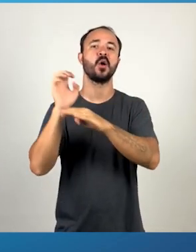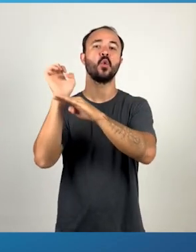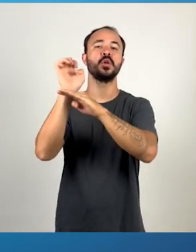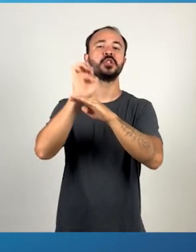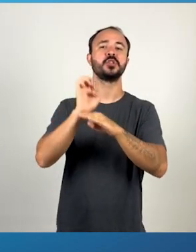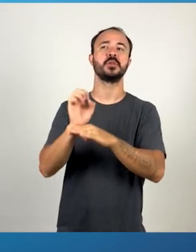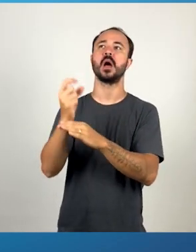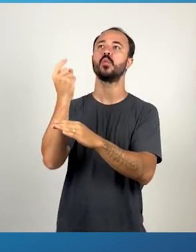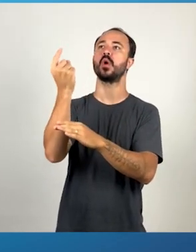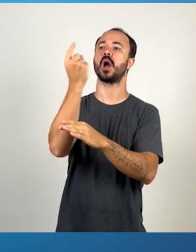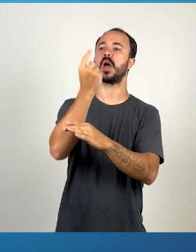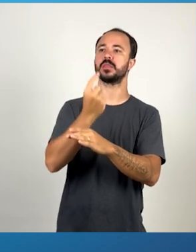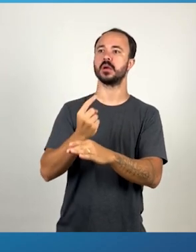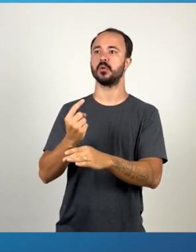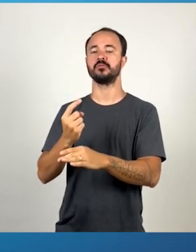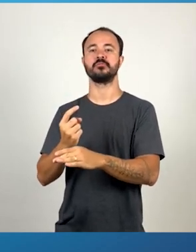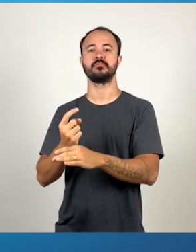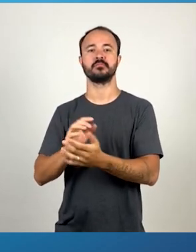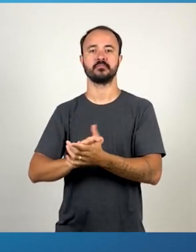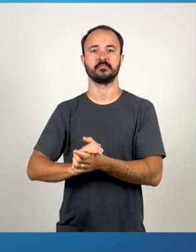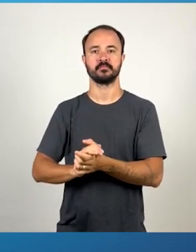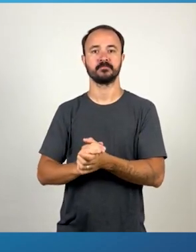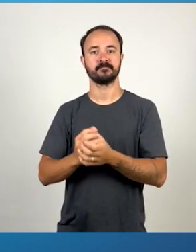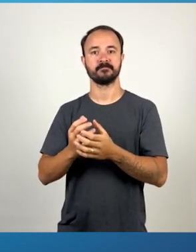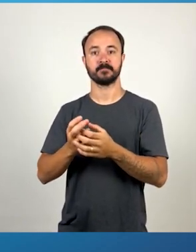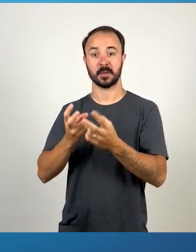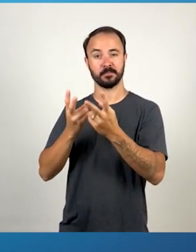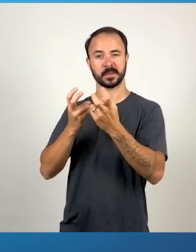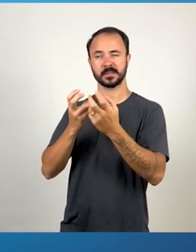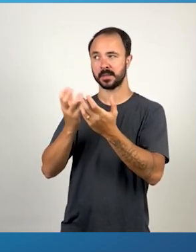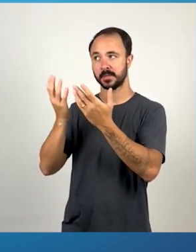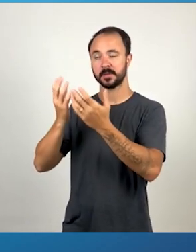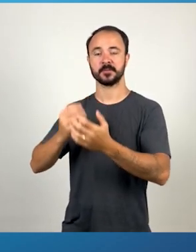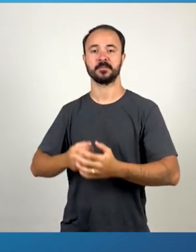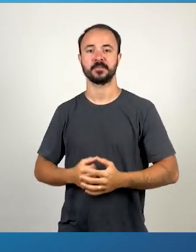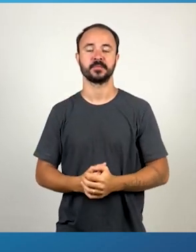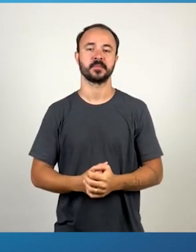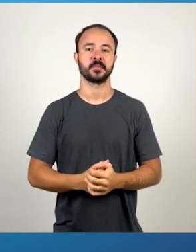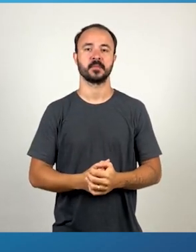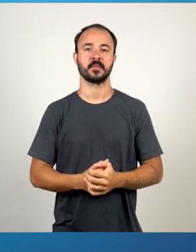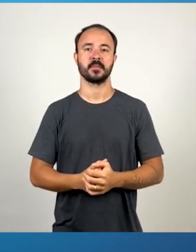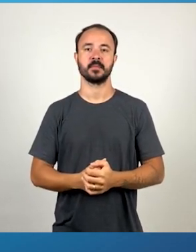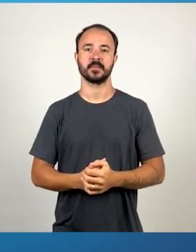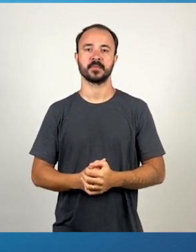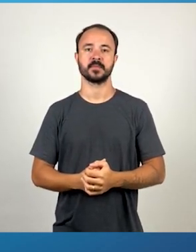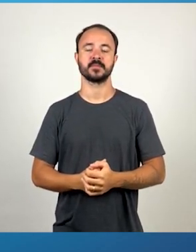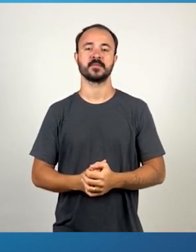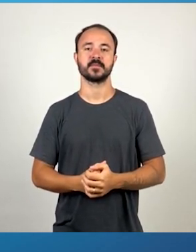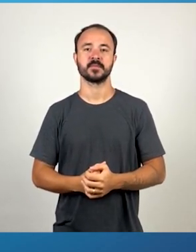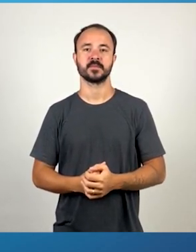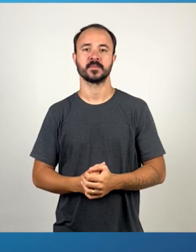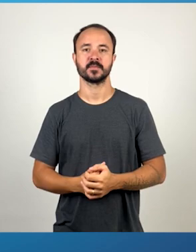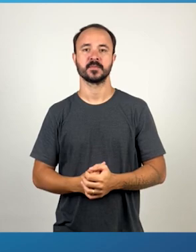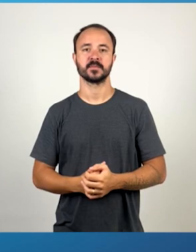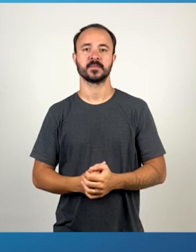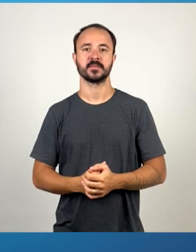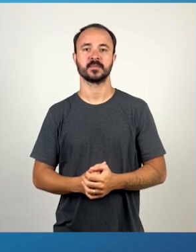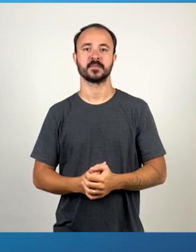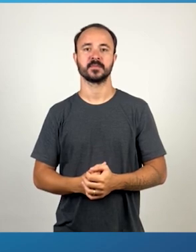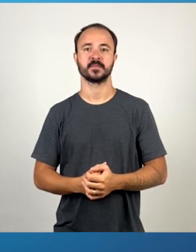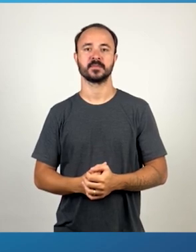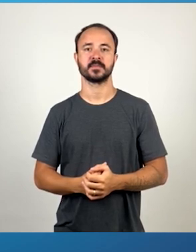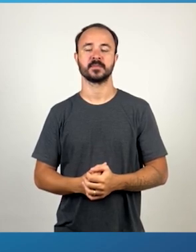da Bahia. Em terceiro, o Piauí. Quarto lugar, o estado do Ceará. Quinto lugar, o Rio Grande do